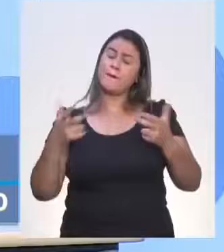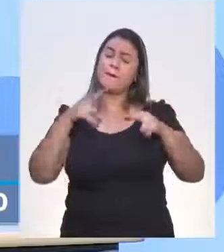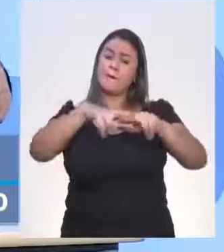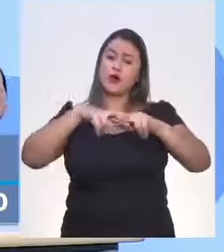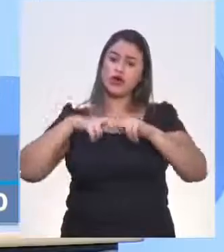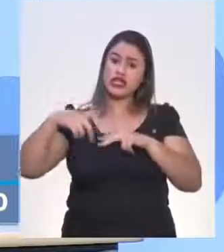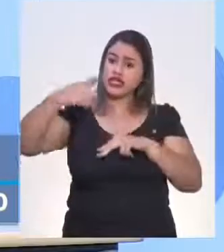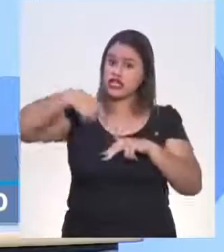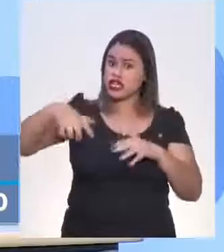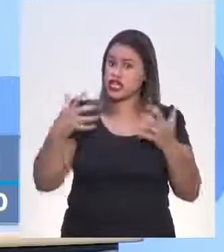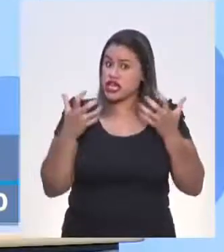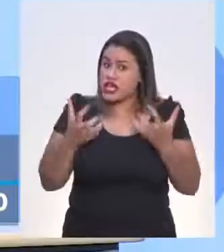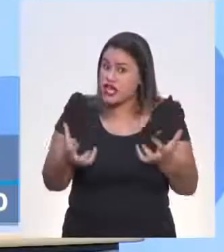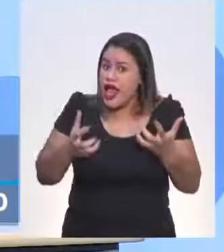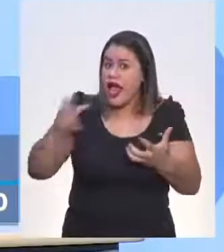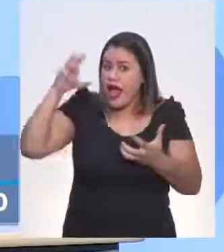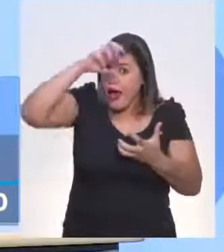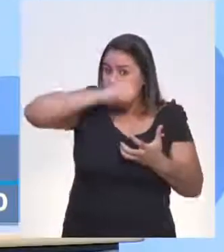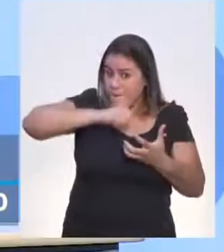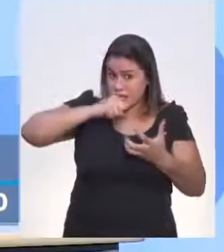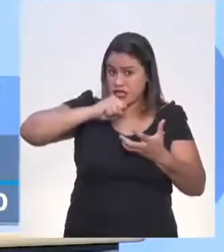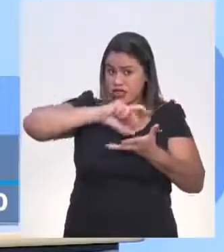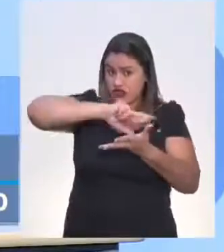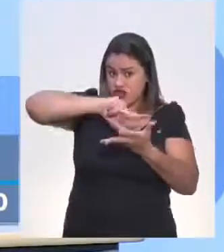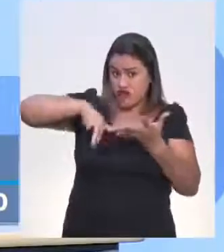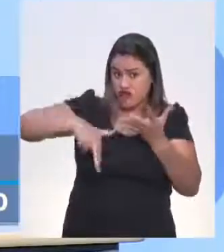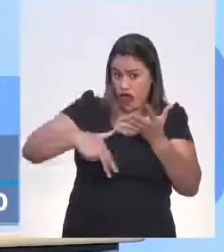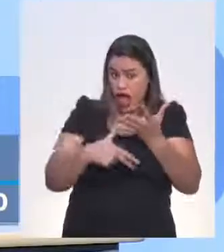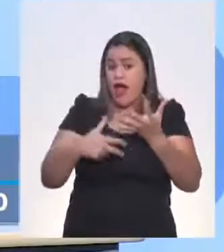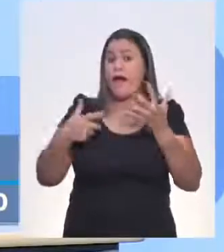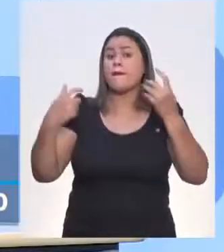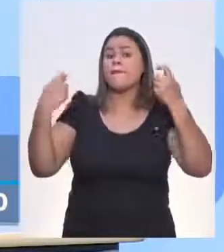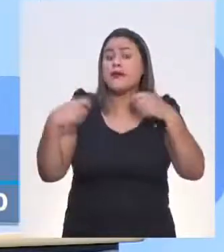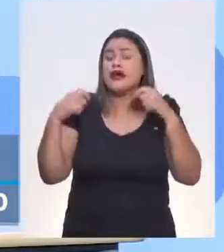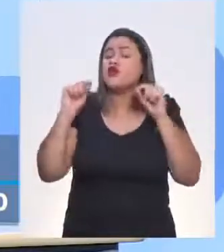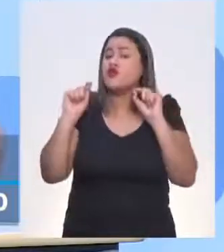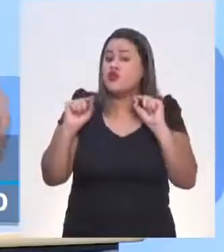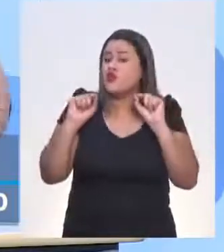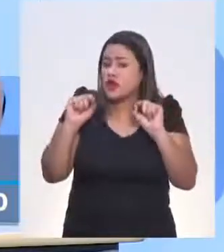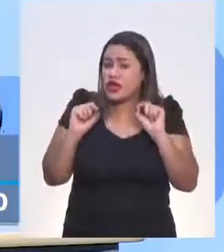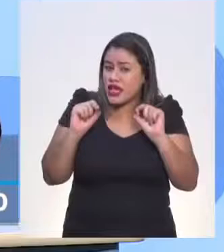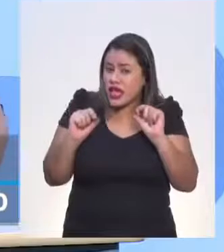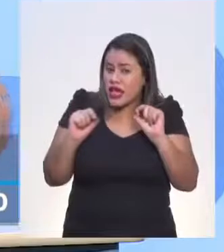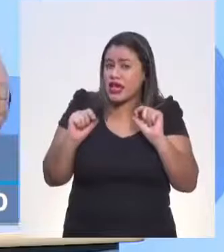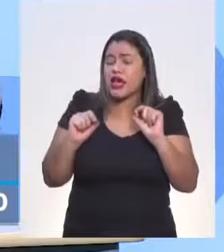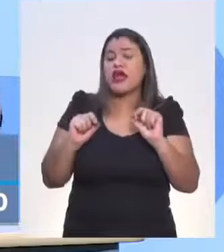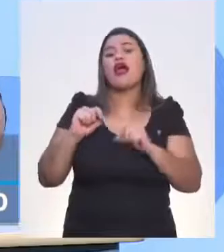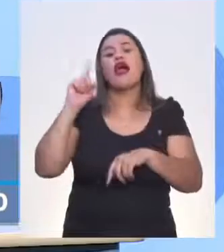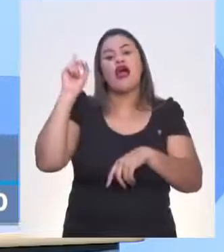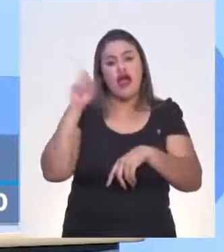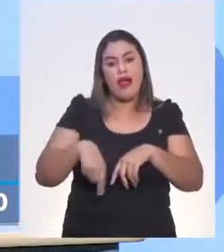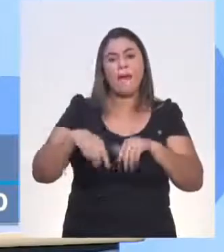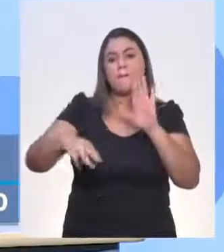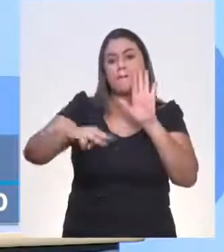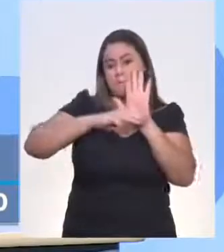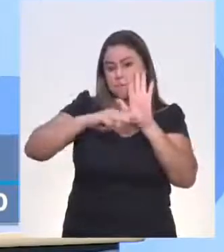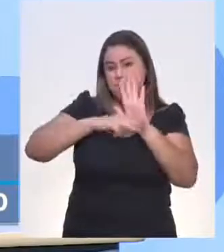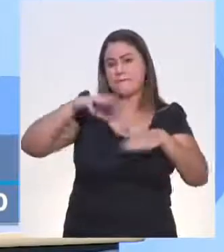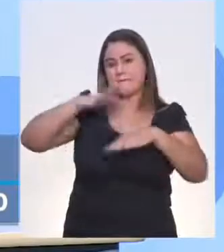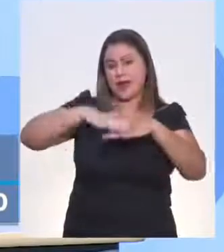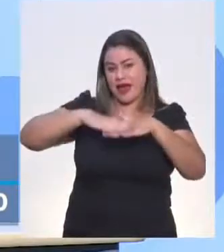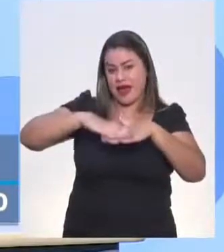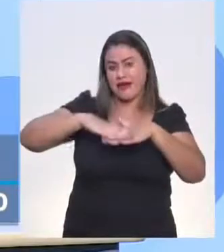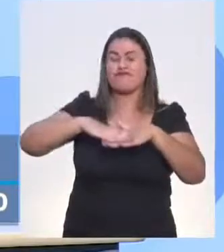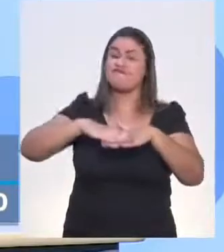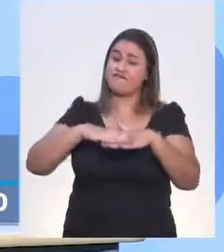nós quisermos conhecer as coisas, nós temos que sempre aplicar o método matemático.